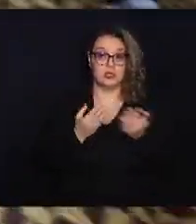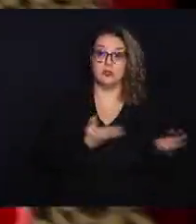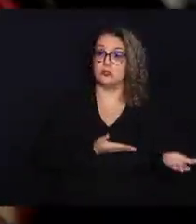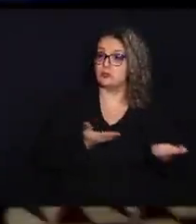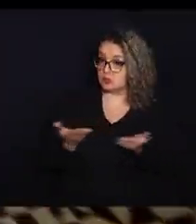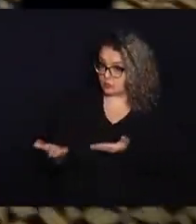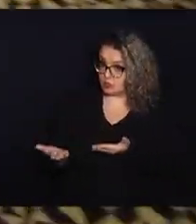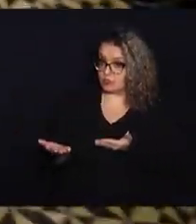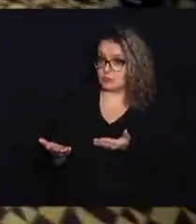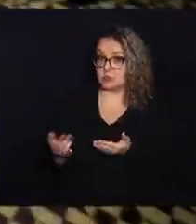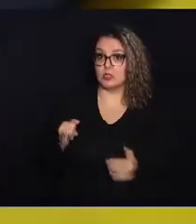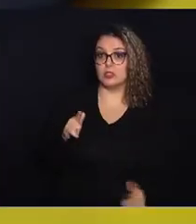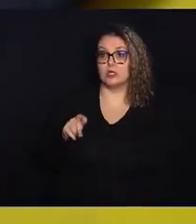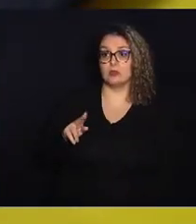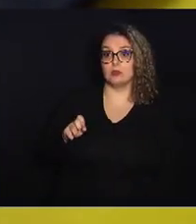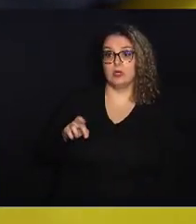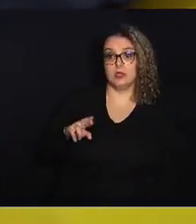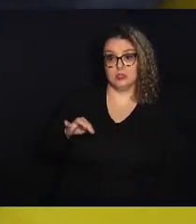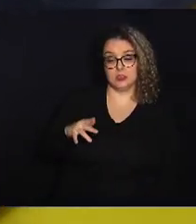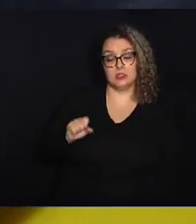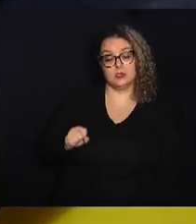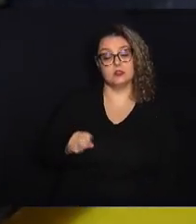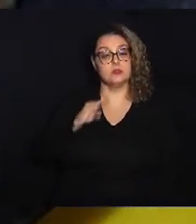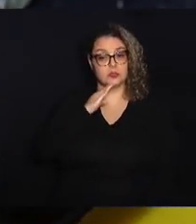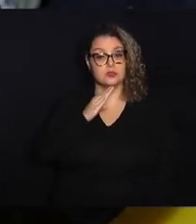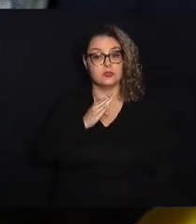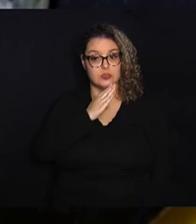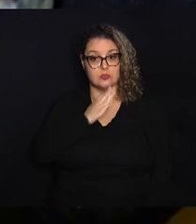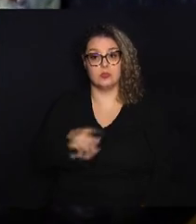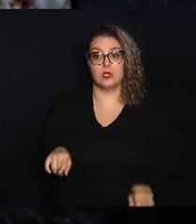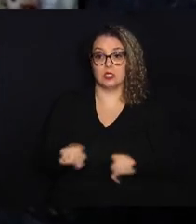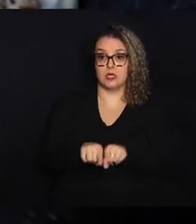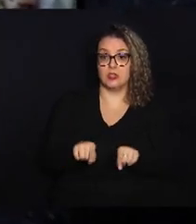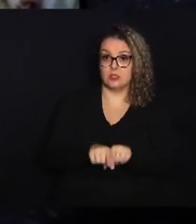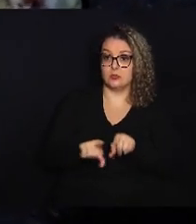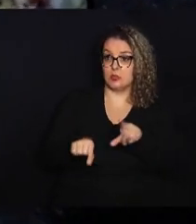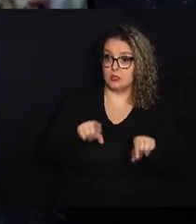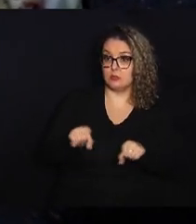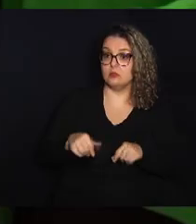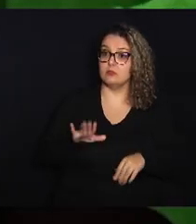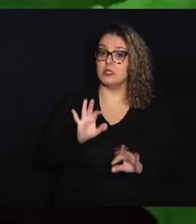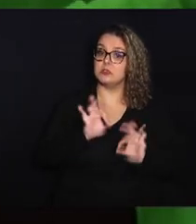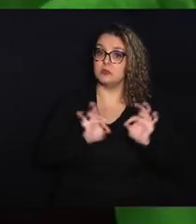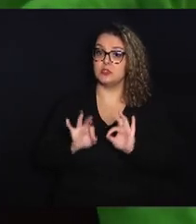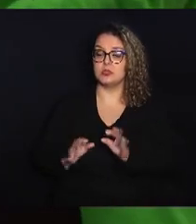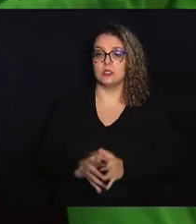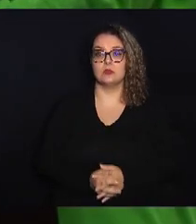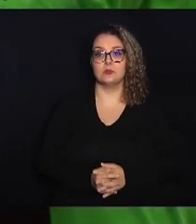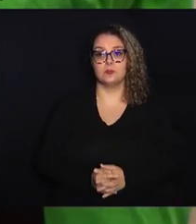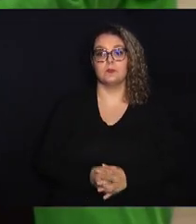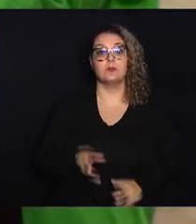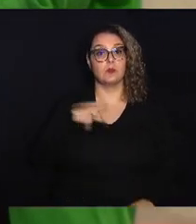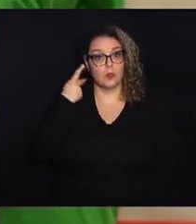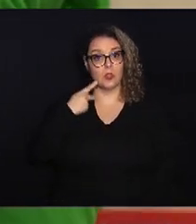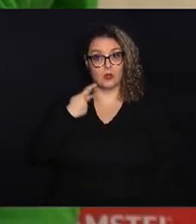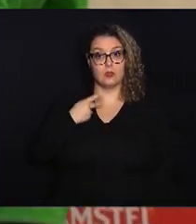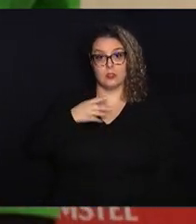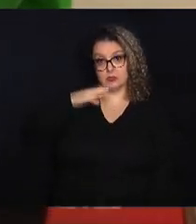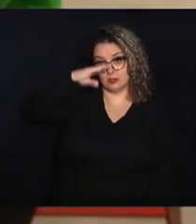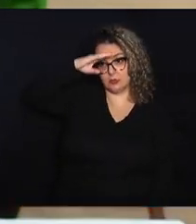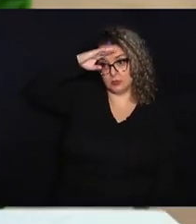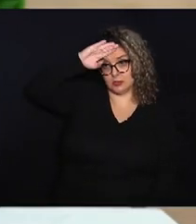oferecendo iguarias tradicionais de bar e também opções mais elaboradas. O vereador Marcelo da